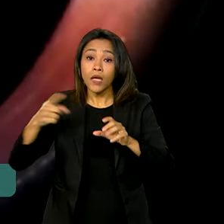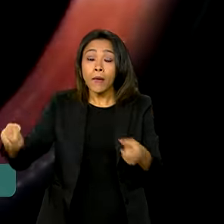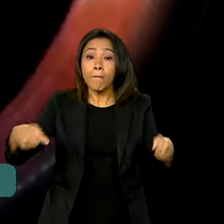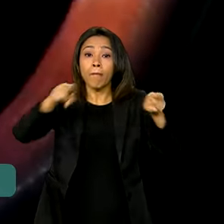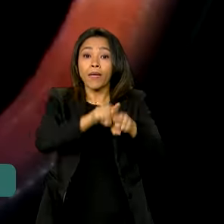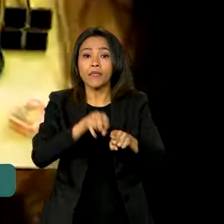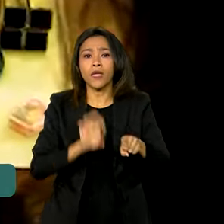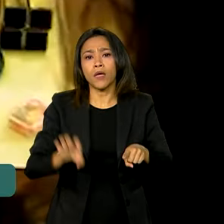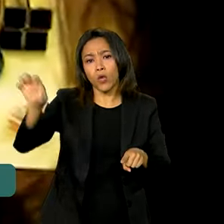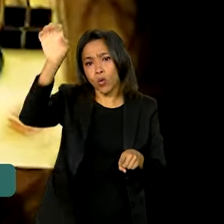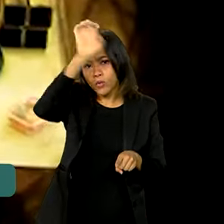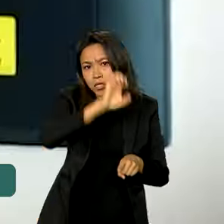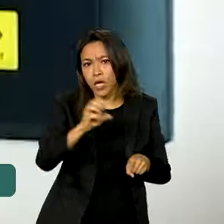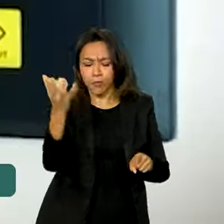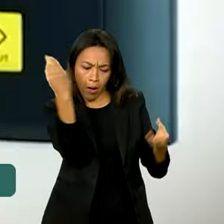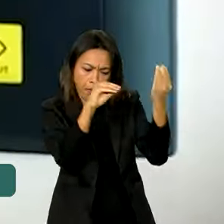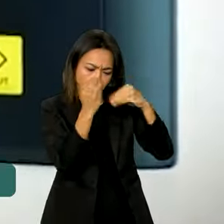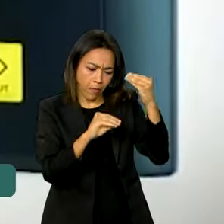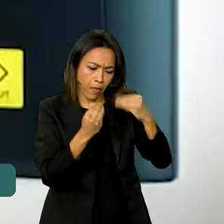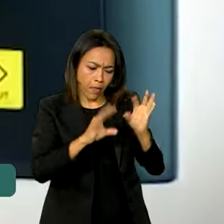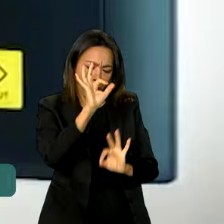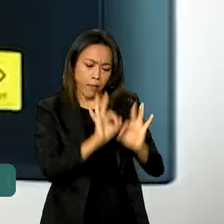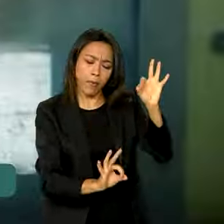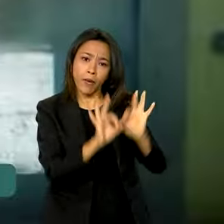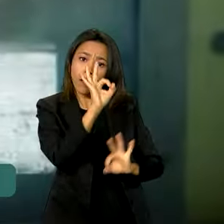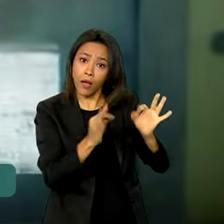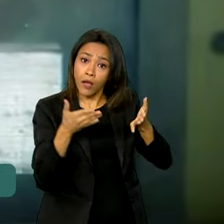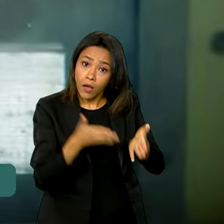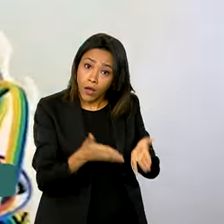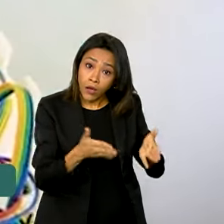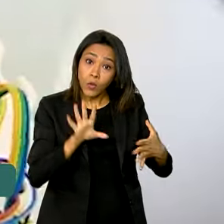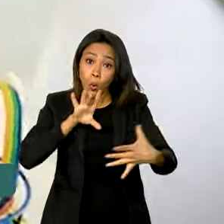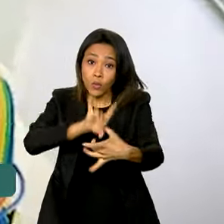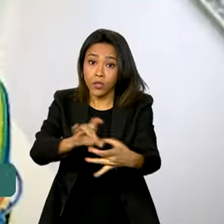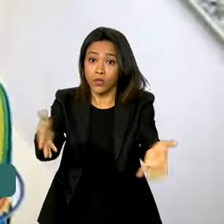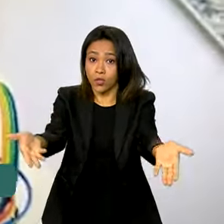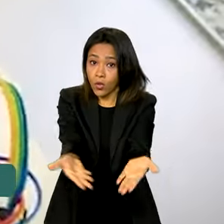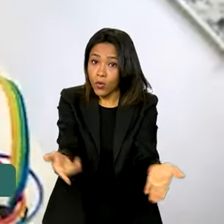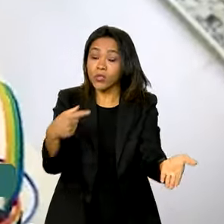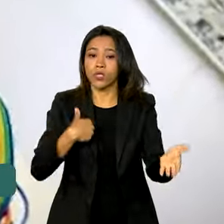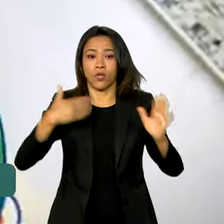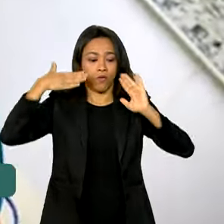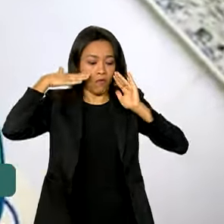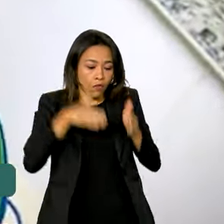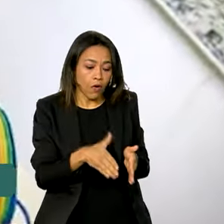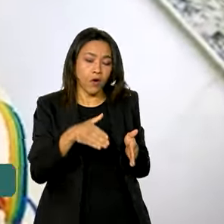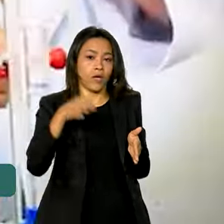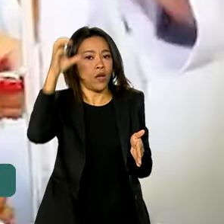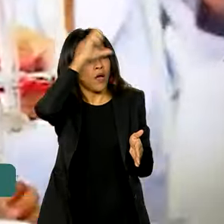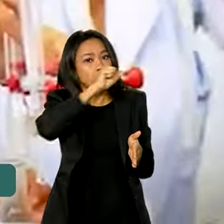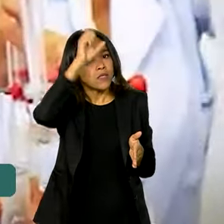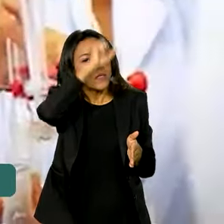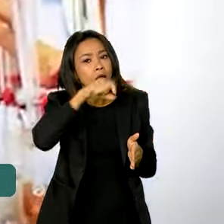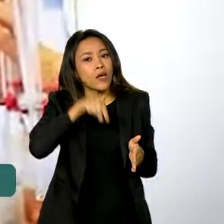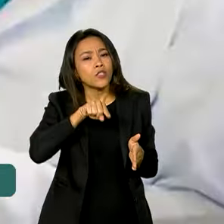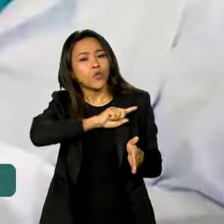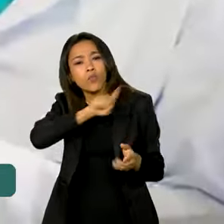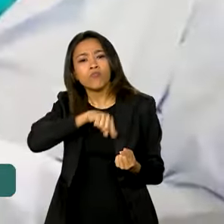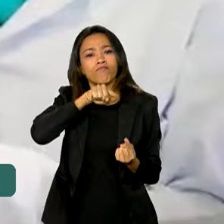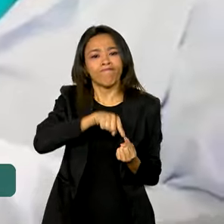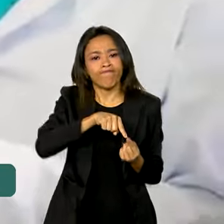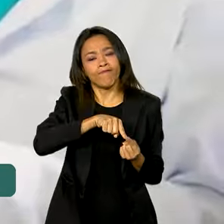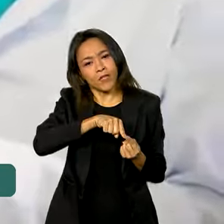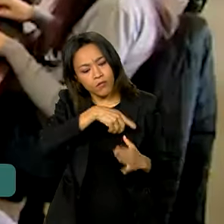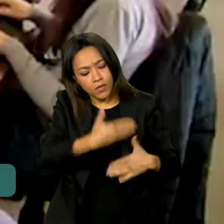programa compatível com o atual cenário global, que priorize um aprendizado voltado para o